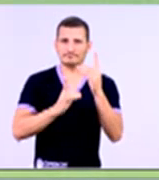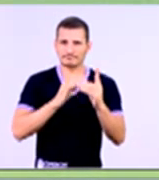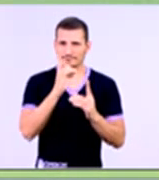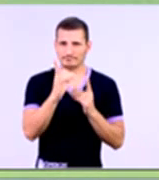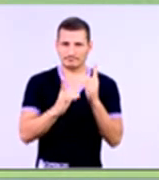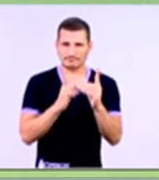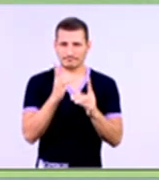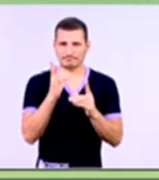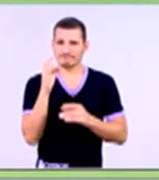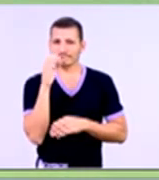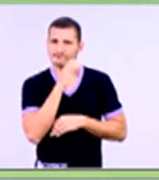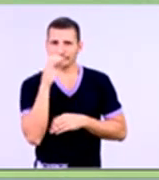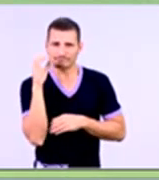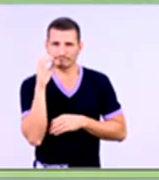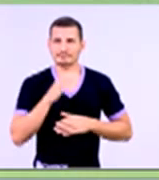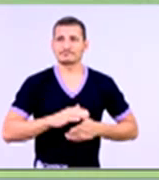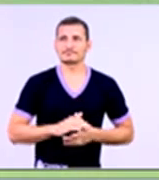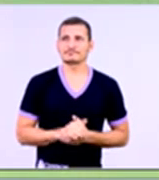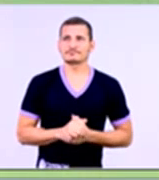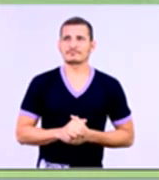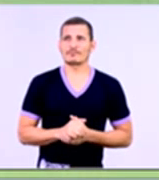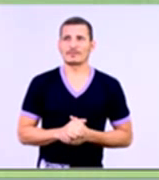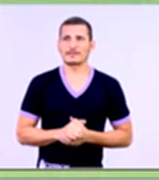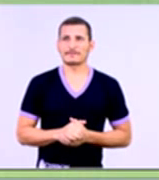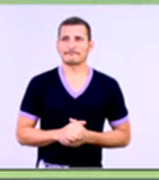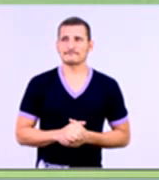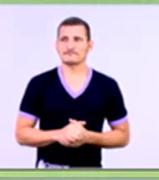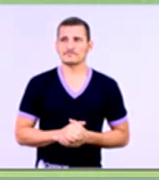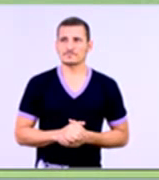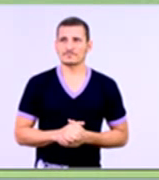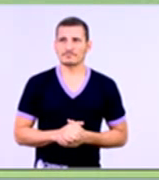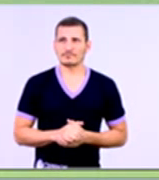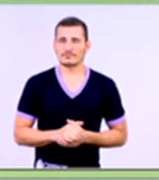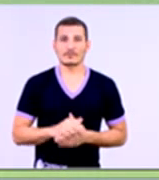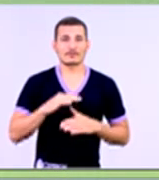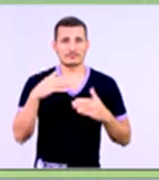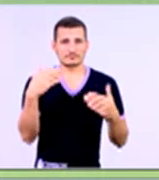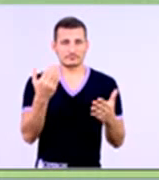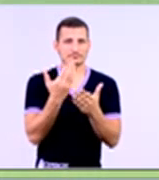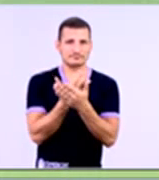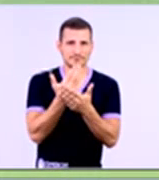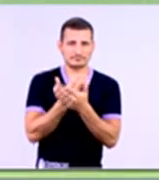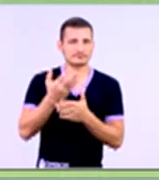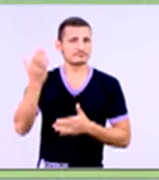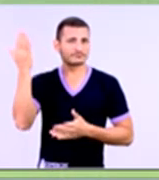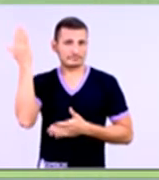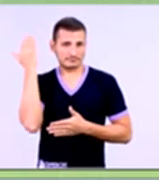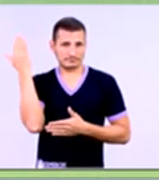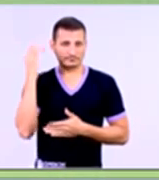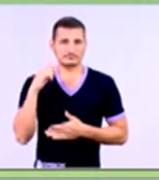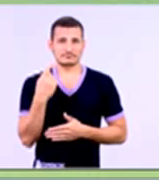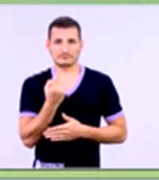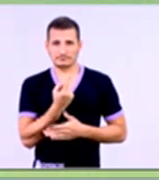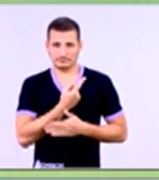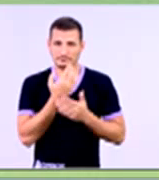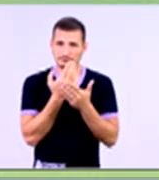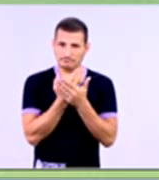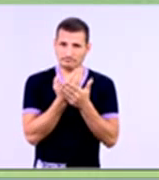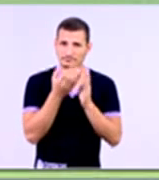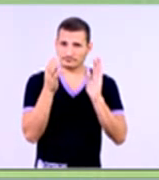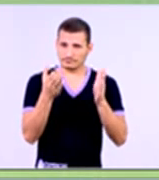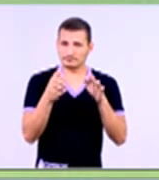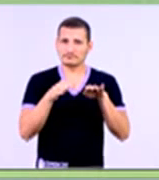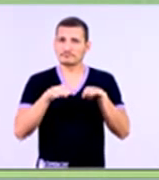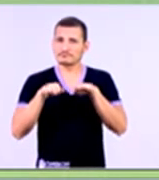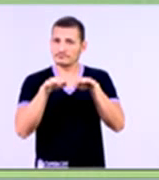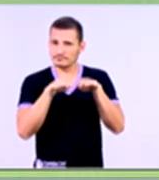e rápidos. Então, na nossa última aula, nós vimos que o padrão RESTful, ele é um padrão hoje em